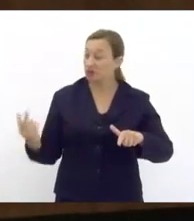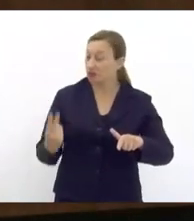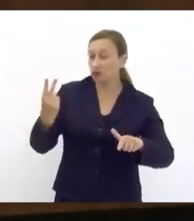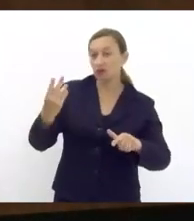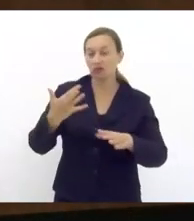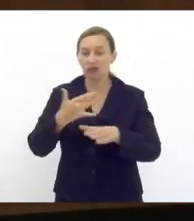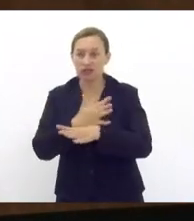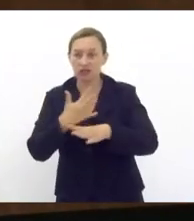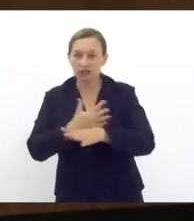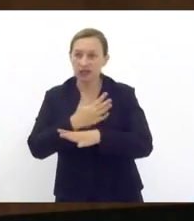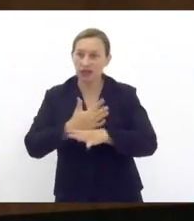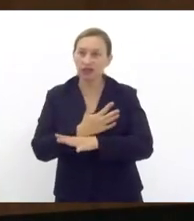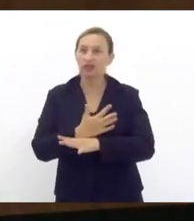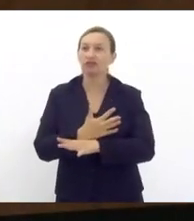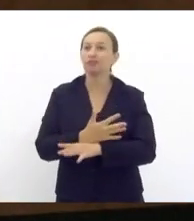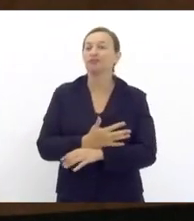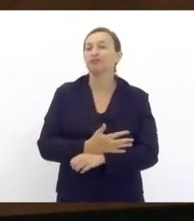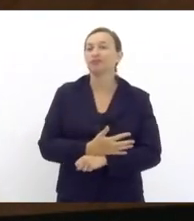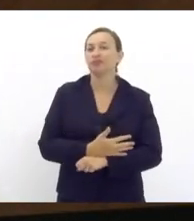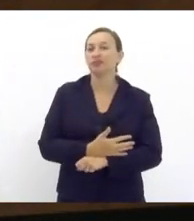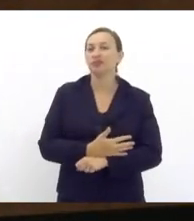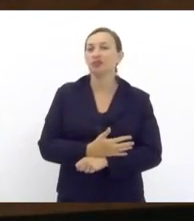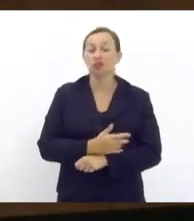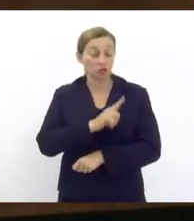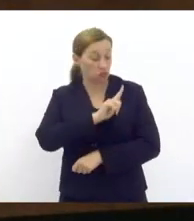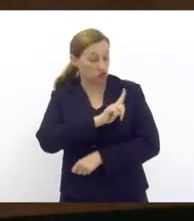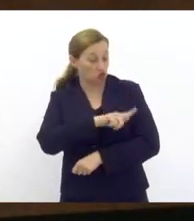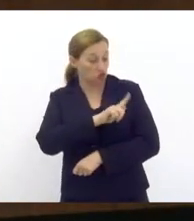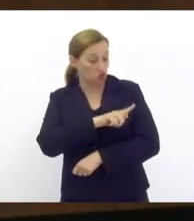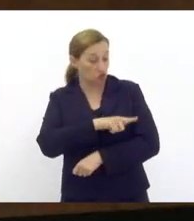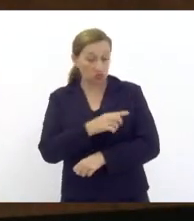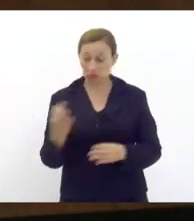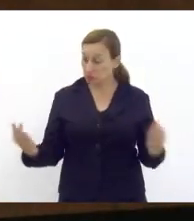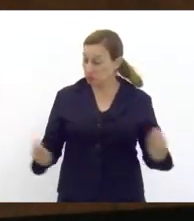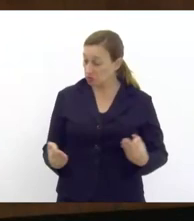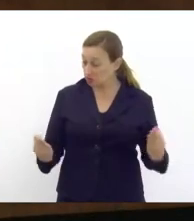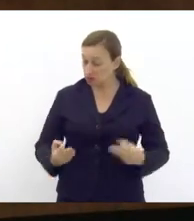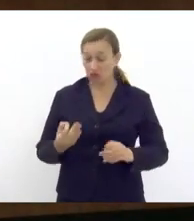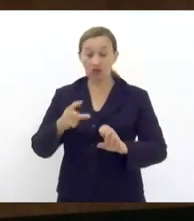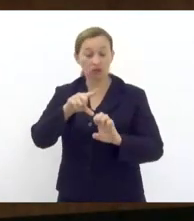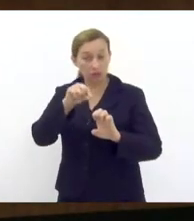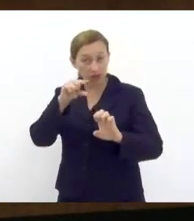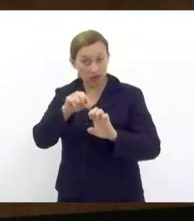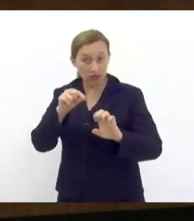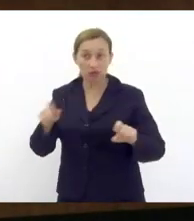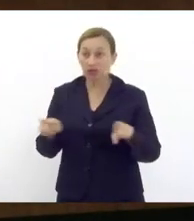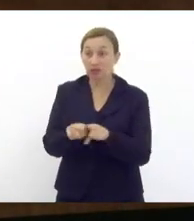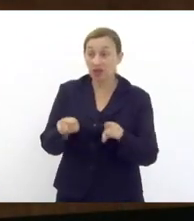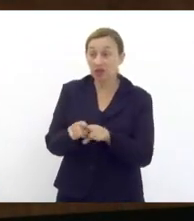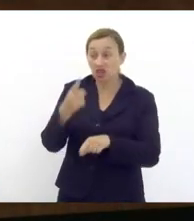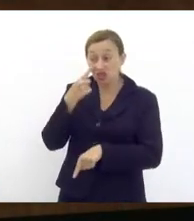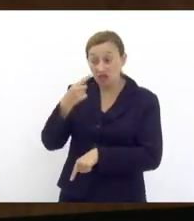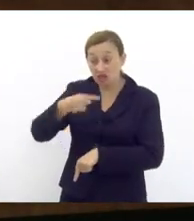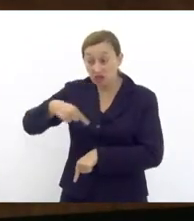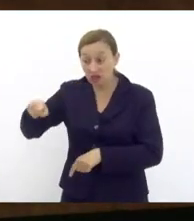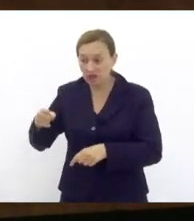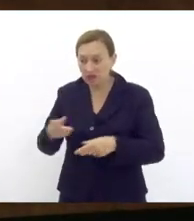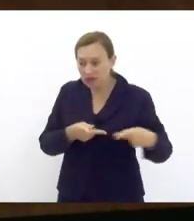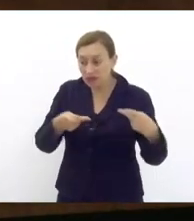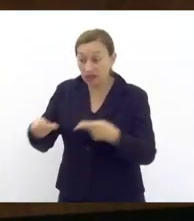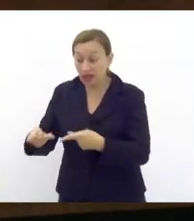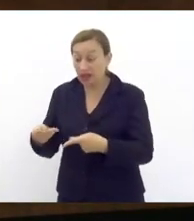cidade. Um grande gestor, empreendedor, que essa que é a verdade. Você vai em Miguel Pereira, a gente tem uma série de